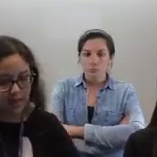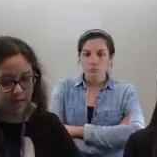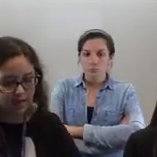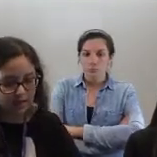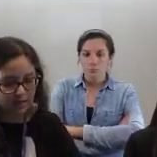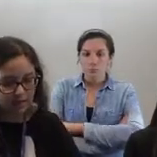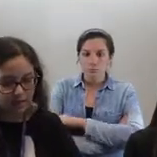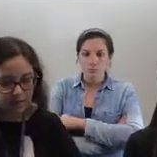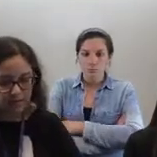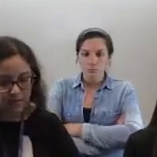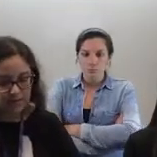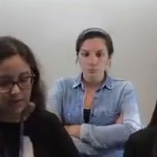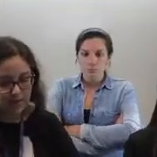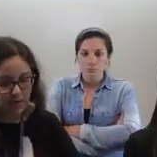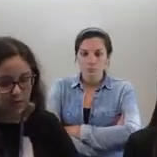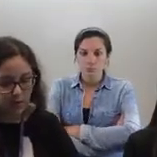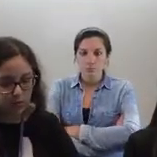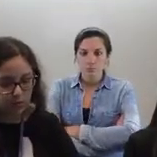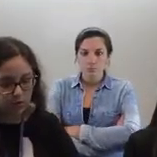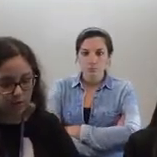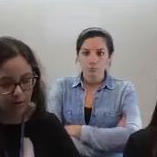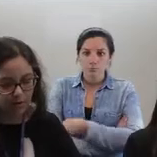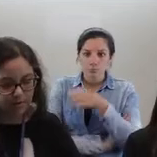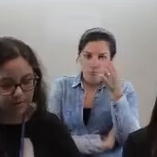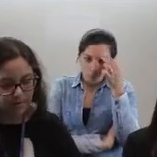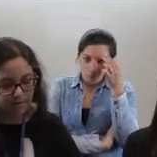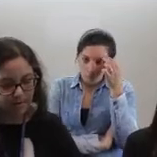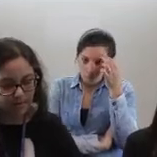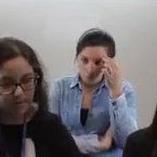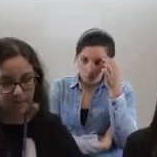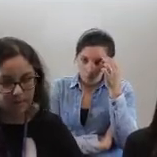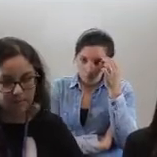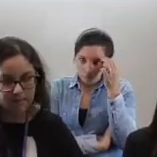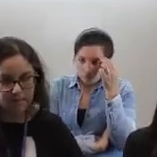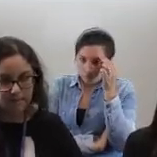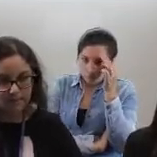empresa para o acesso UNO Chapecó.